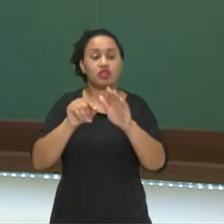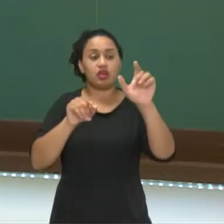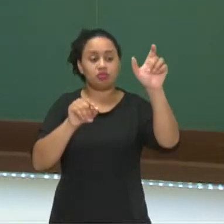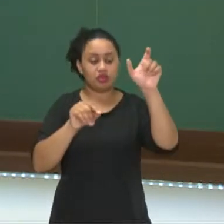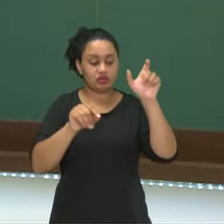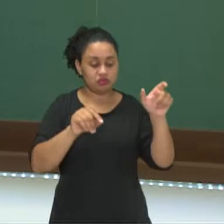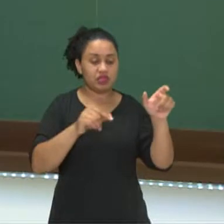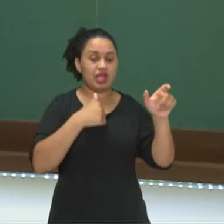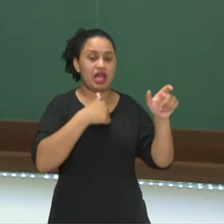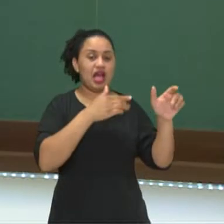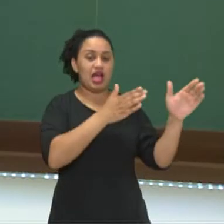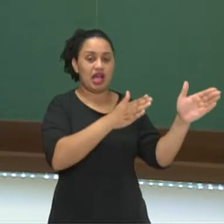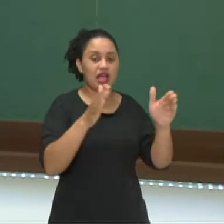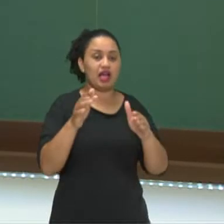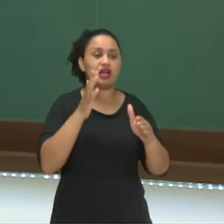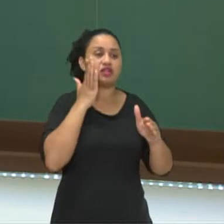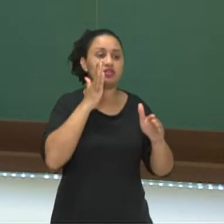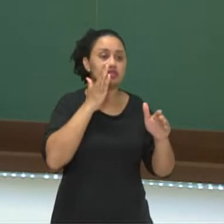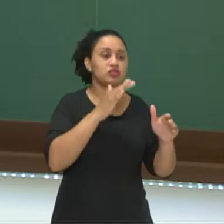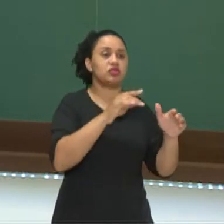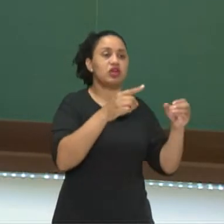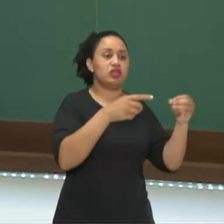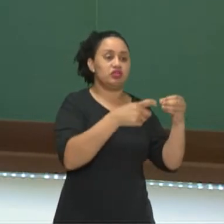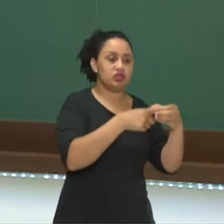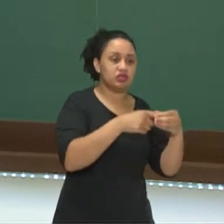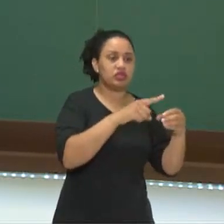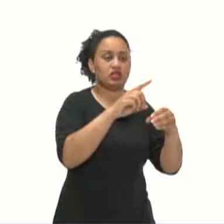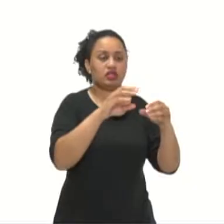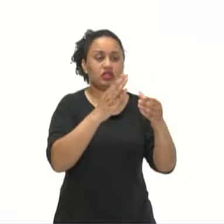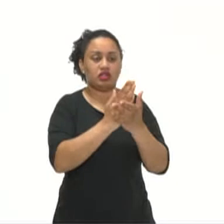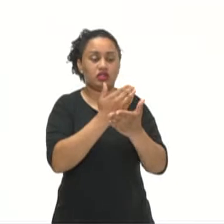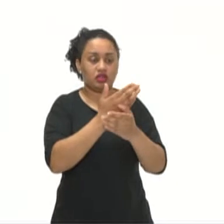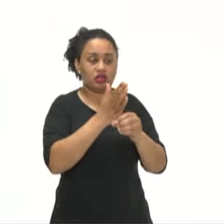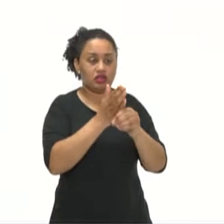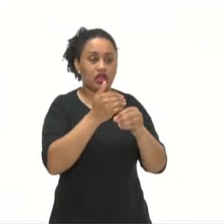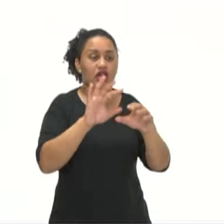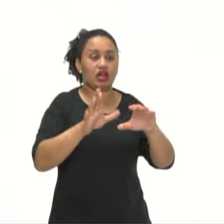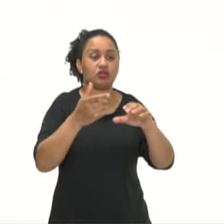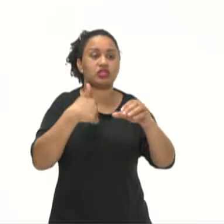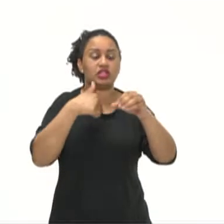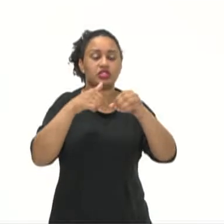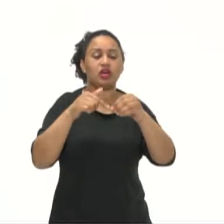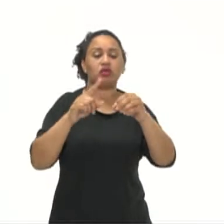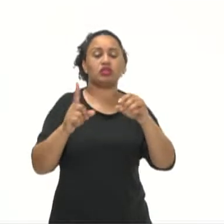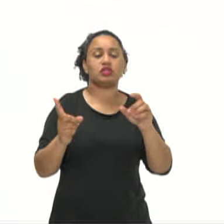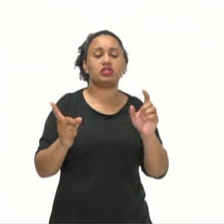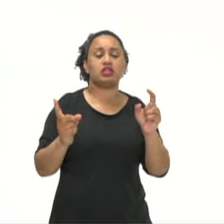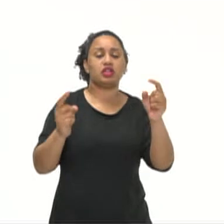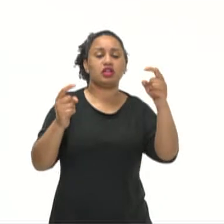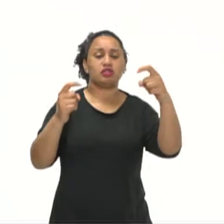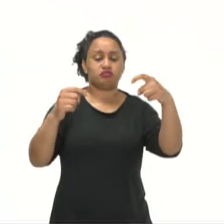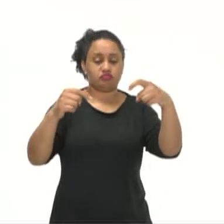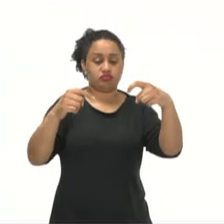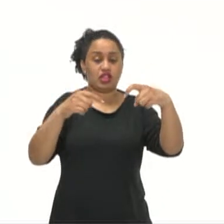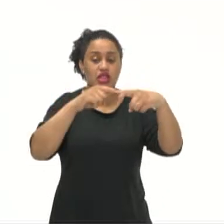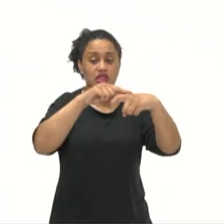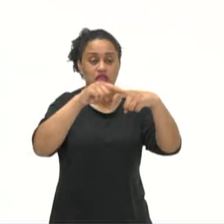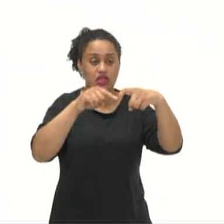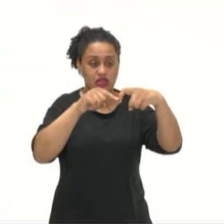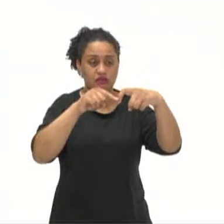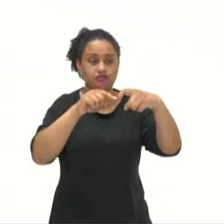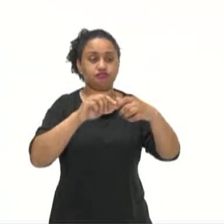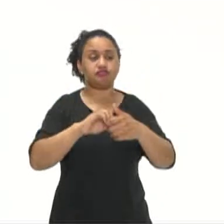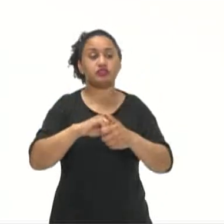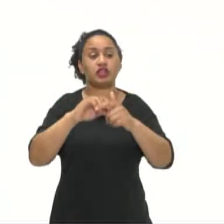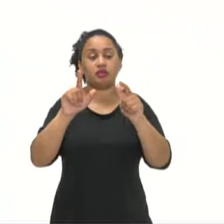azul, a fecundação e a clivagem, acontece aqui, nessa região, nas trompas de falópio da mulher, tá? E